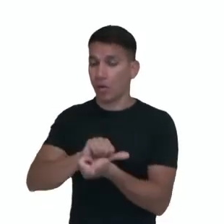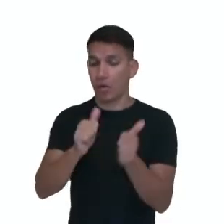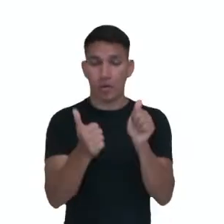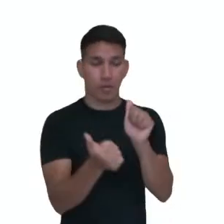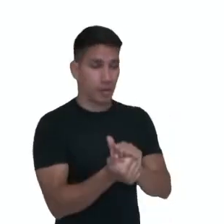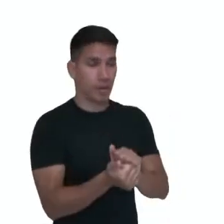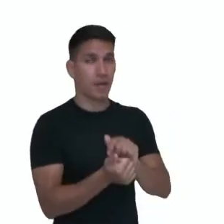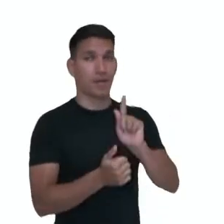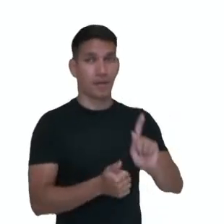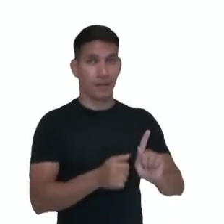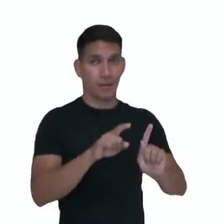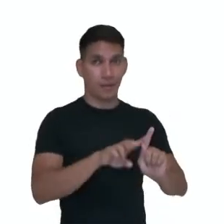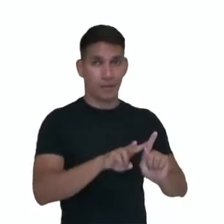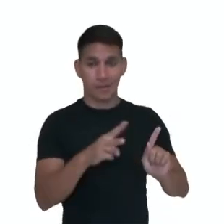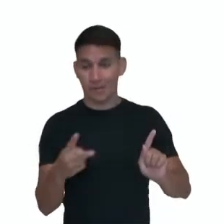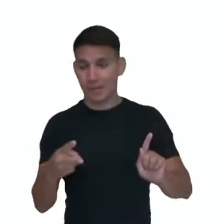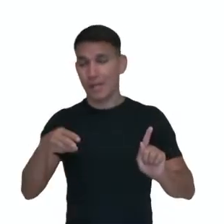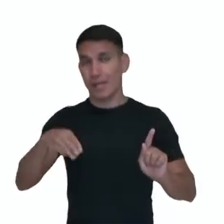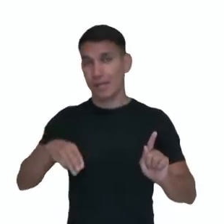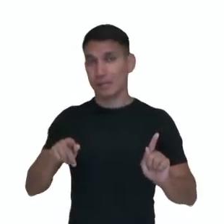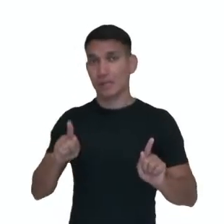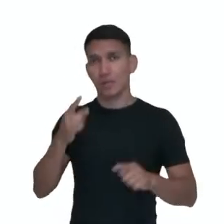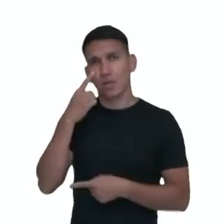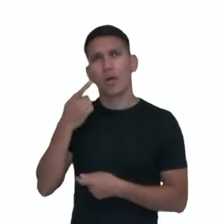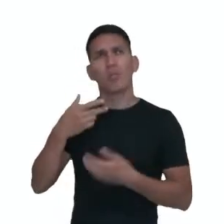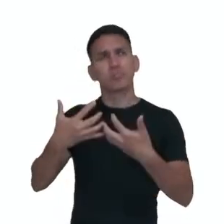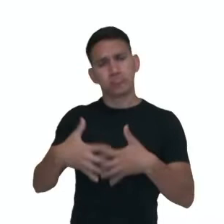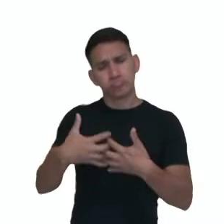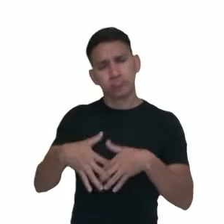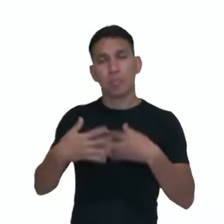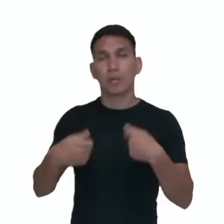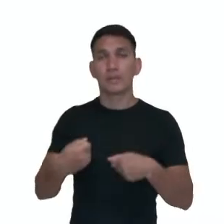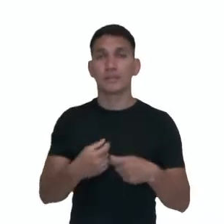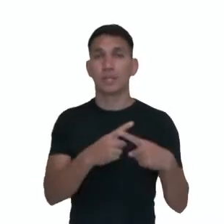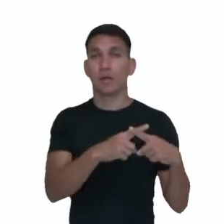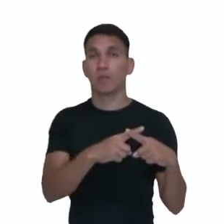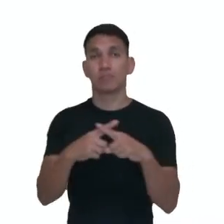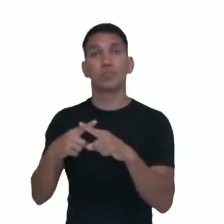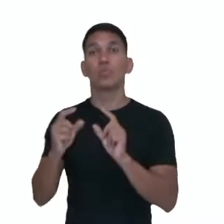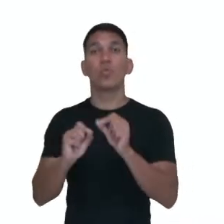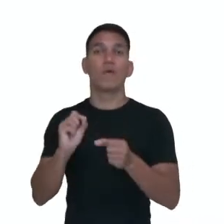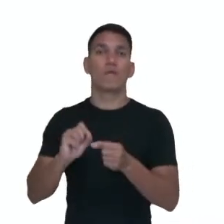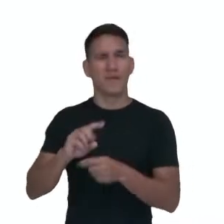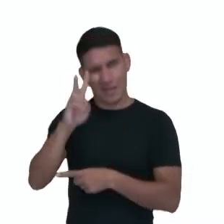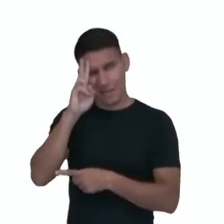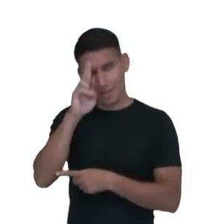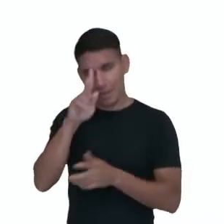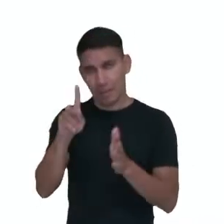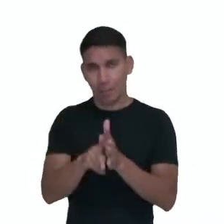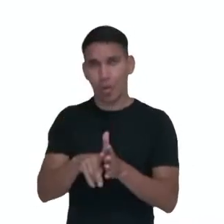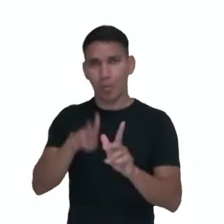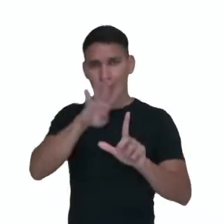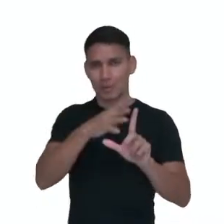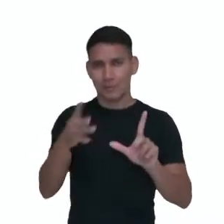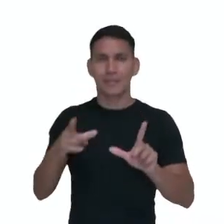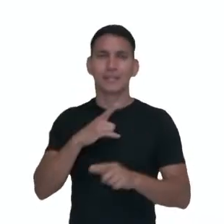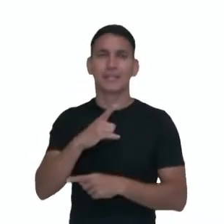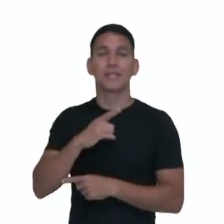gramas para miligramas. Portanto, a gente vai ter que fazer a multiplicação, lembrando lá do nosso desenho